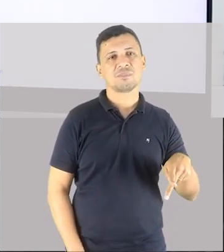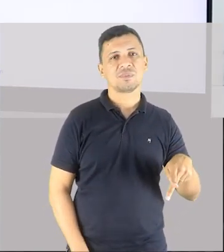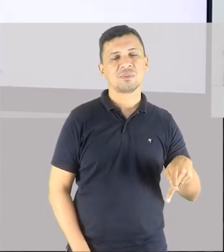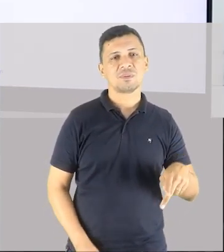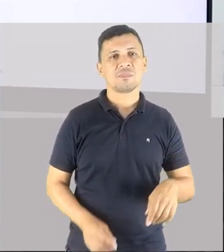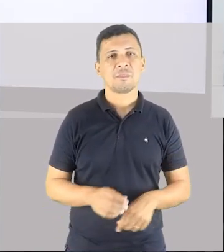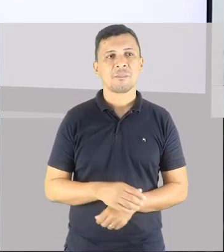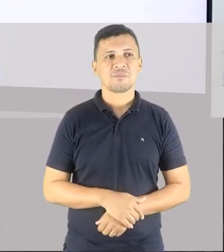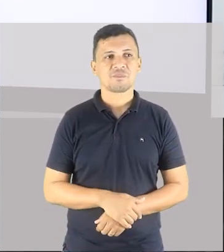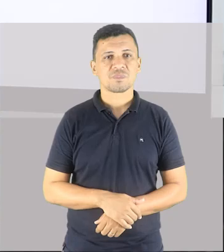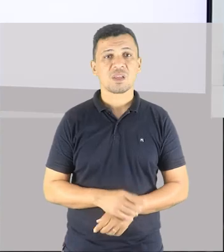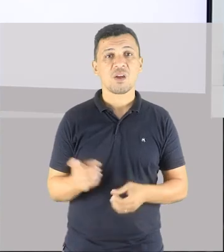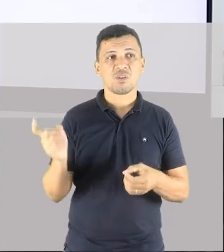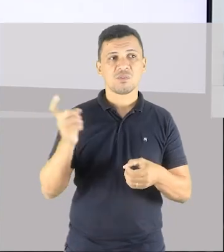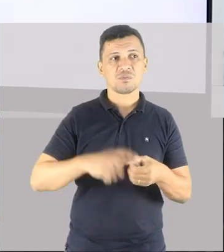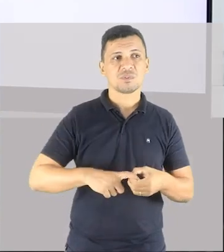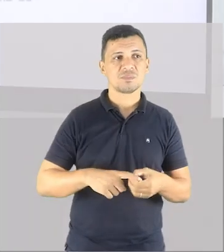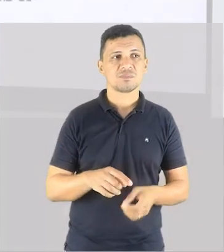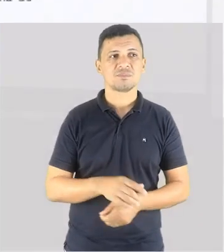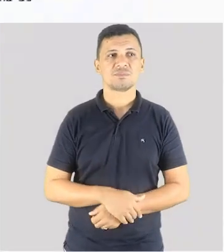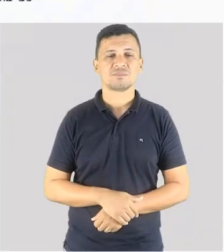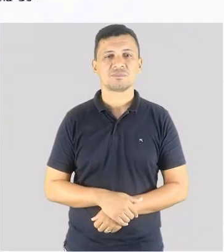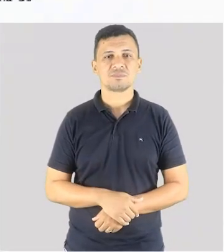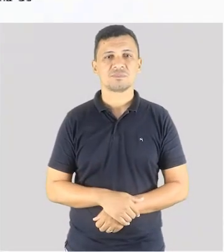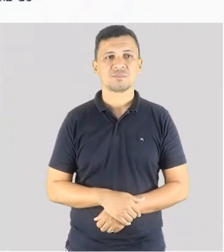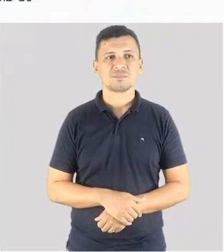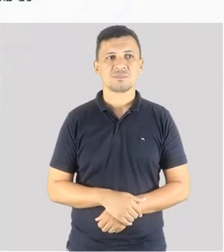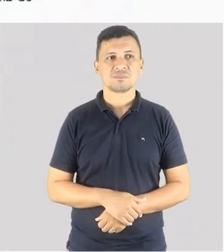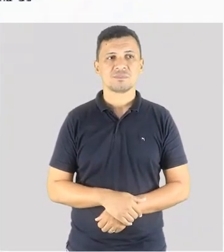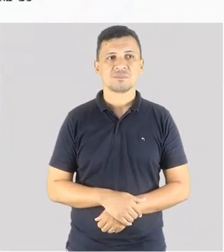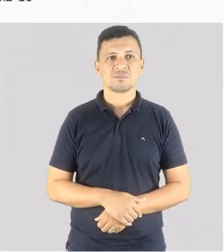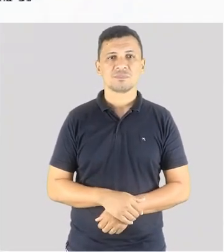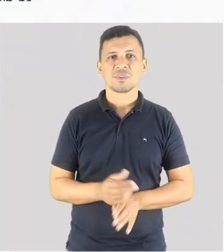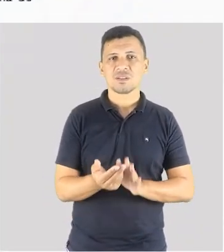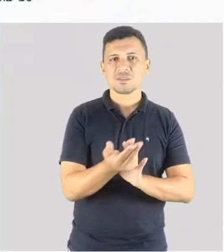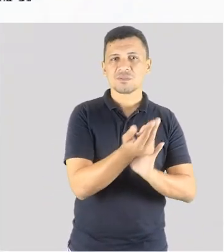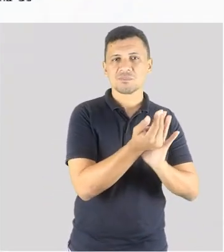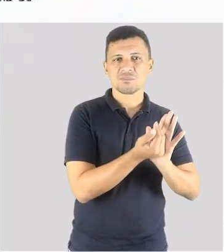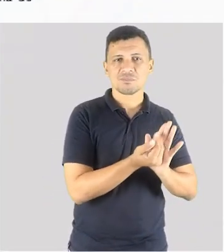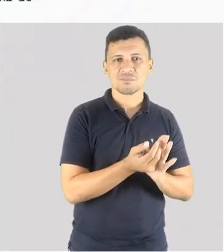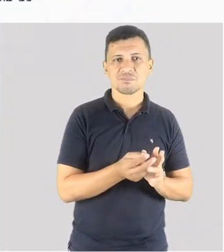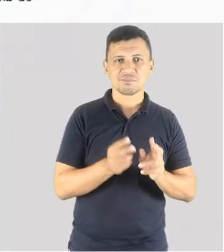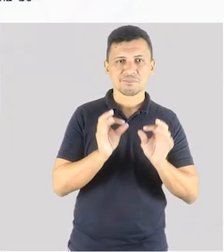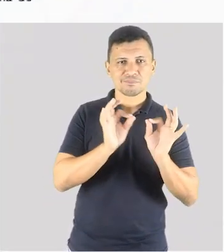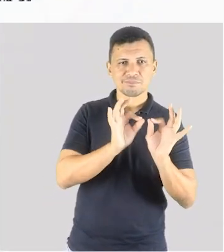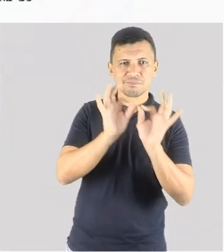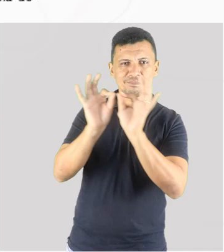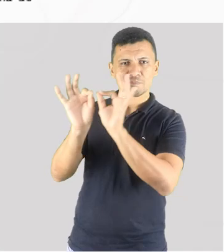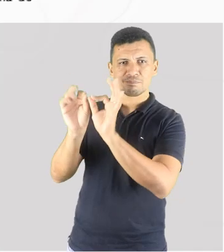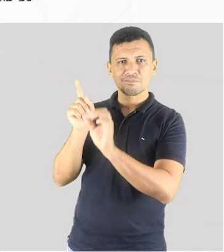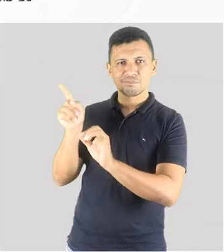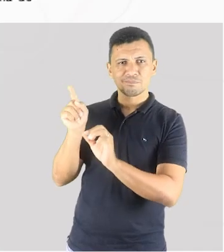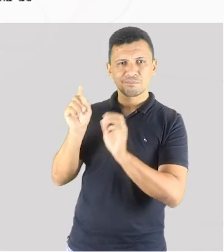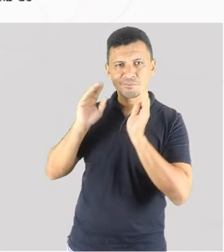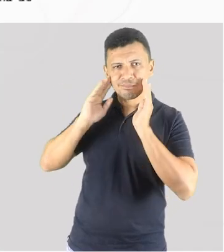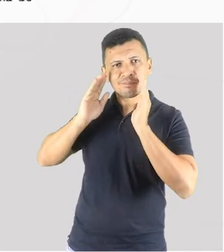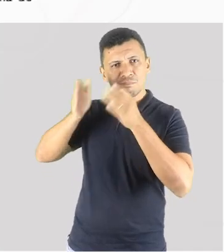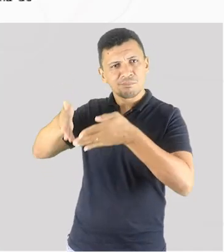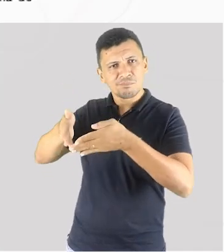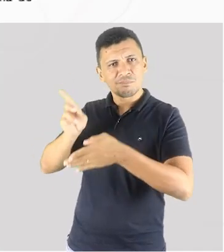não é. Deixa eu voltar para cá. Olha só, esse desenhinho aqui, eu gostaria de dar uma ênfase